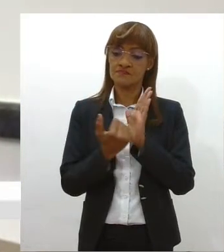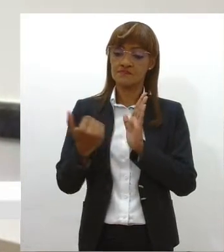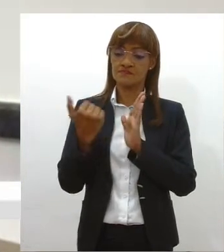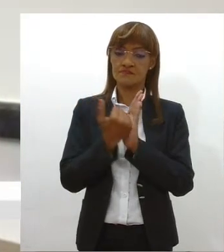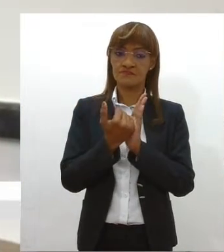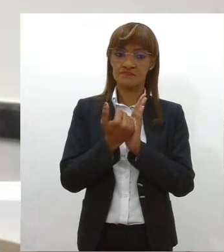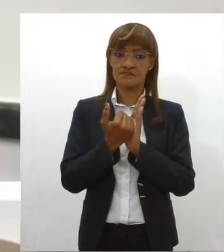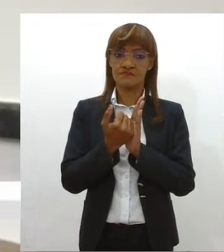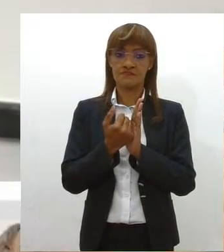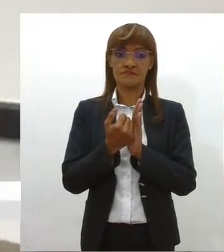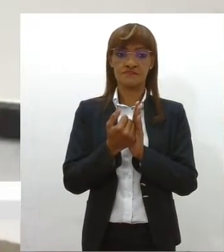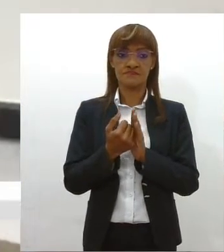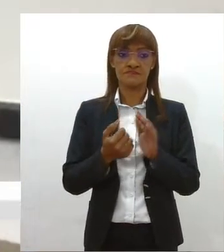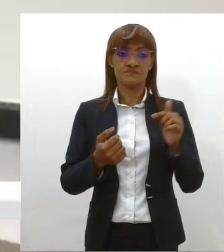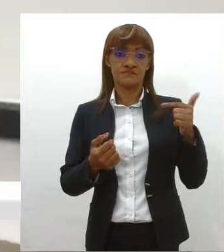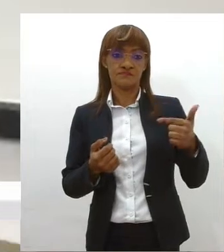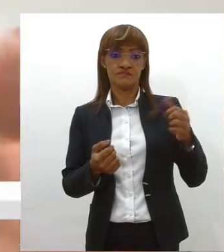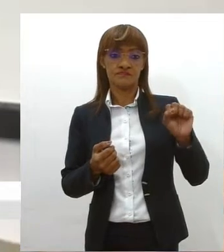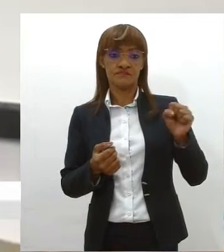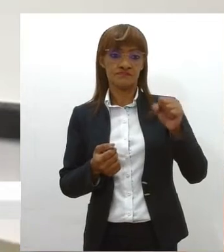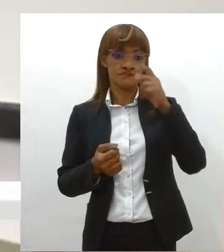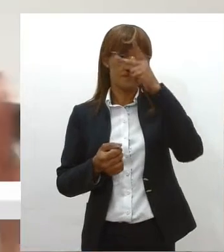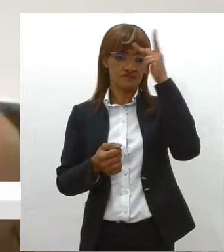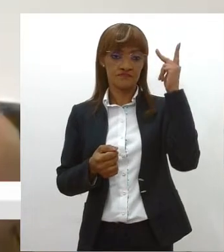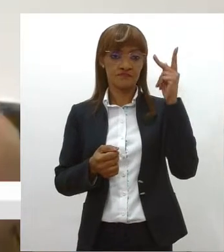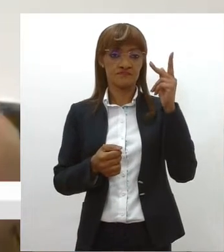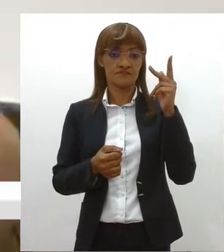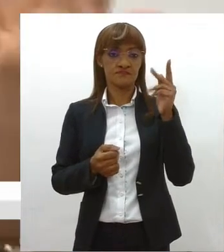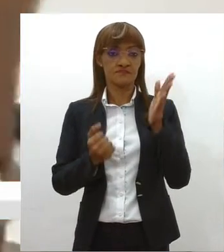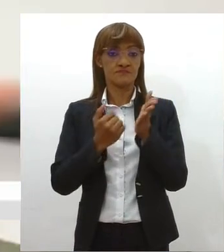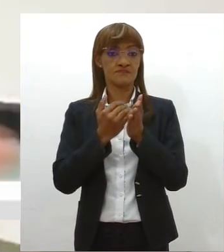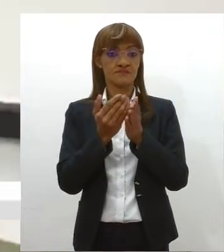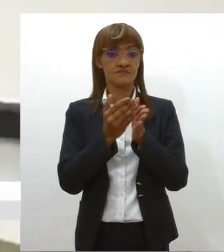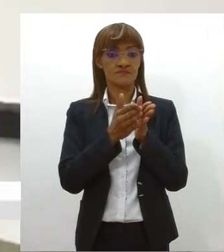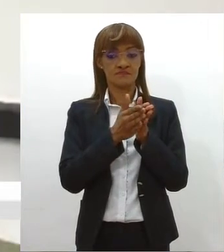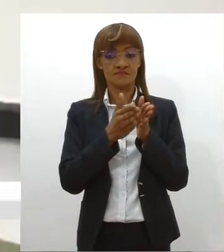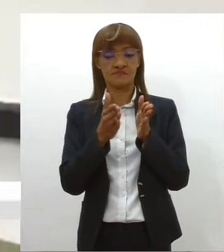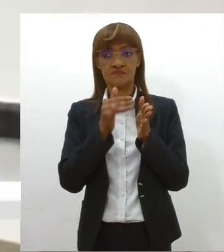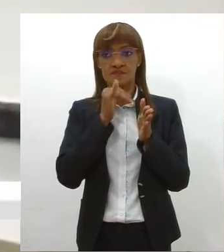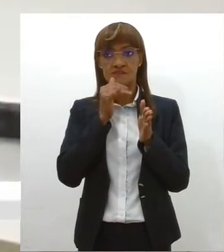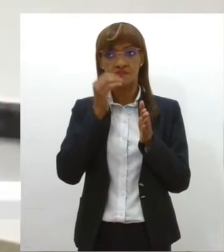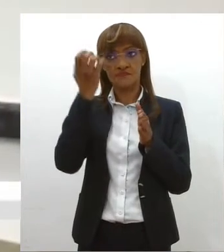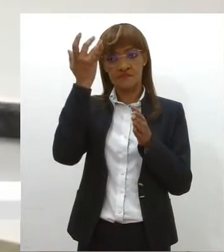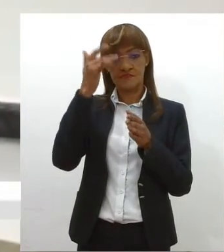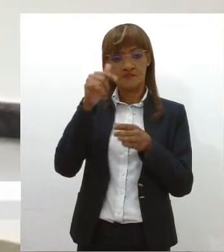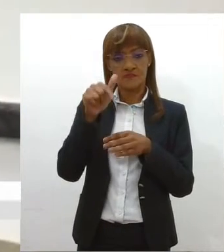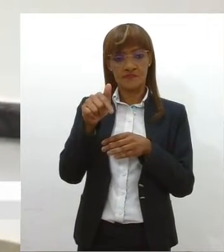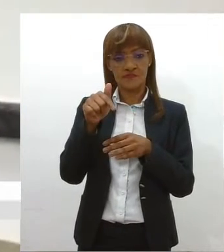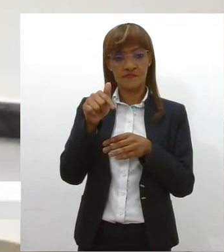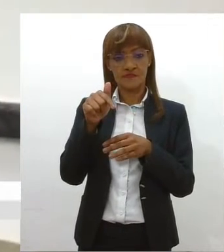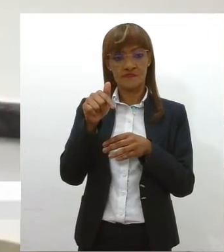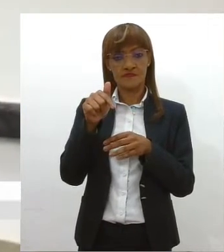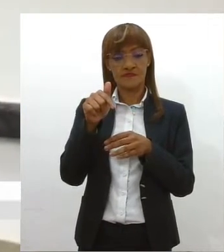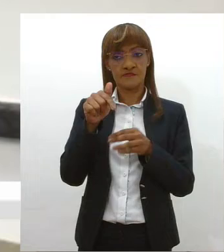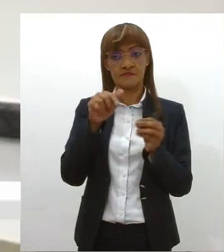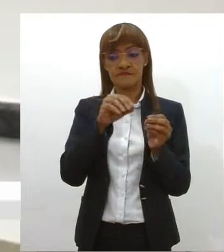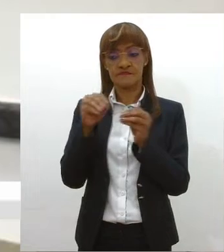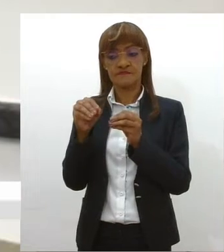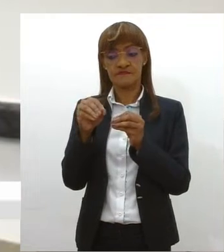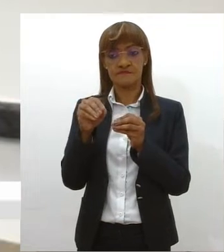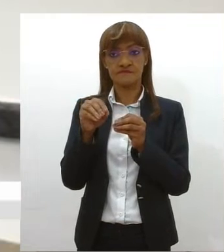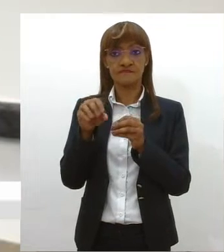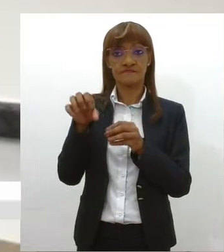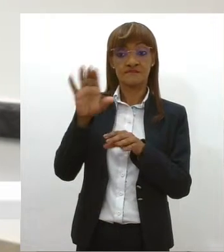28% alteração do ciclo. Começou a ser um pouco maior. Então, em vez de 7 dias, durar 8 ou 9 dias, certo?